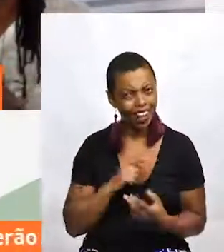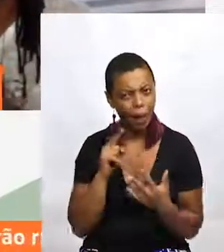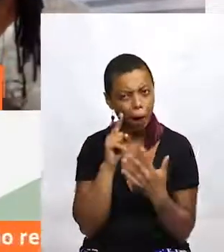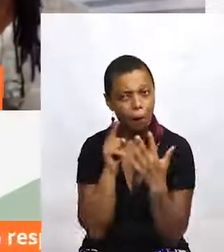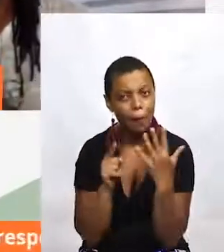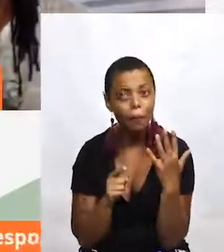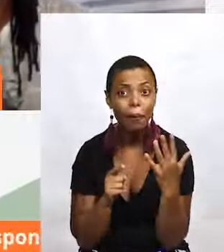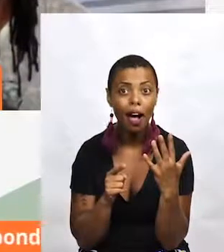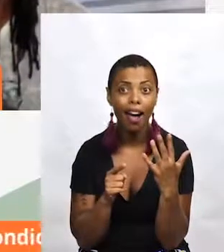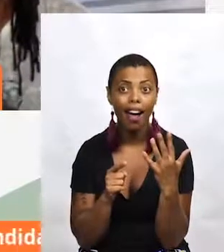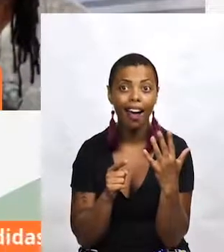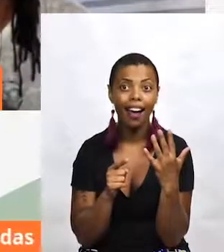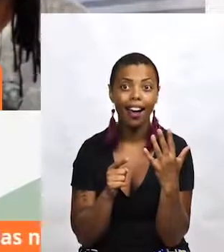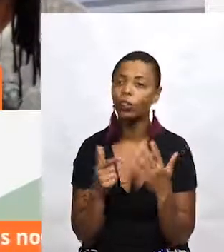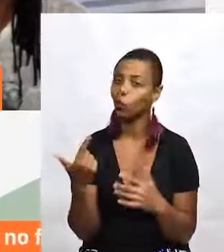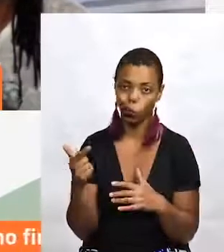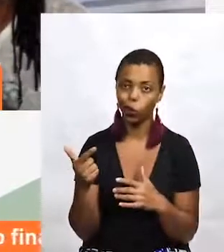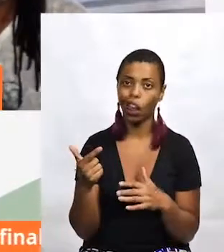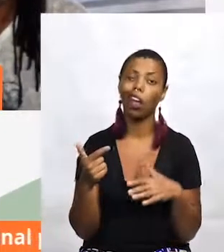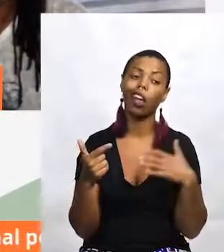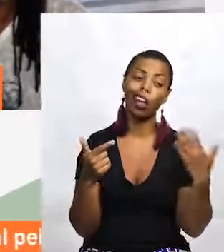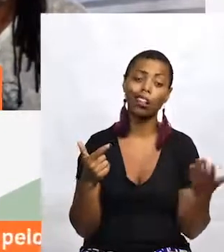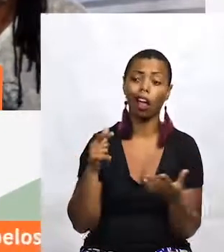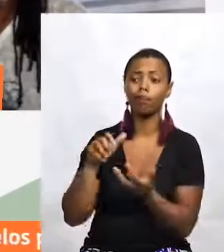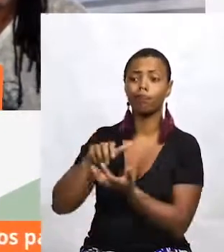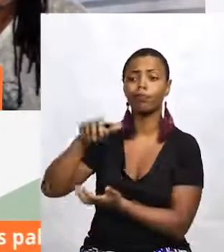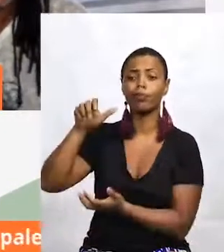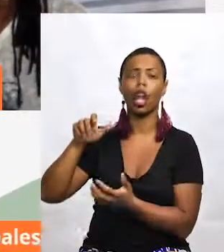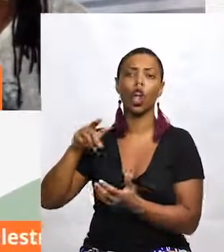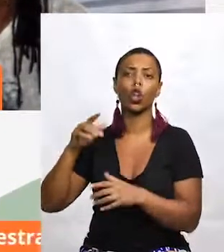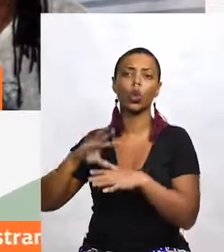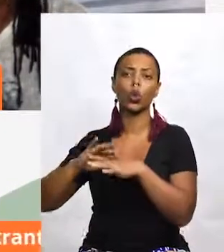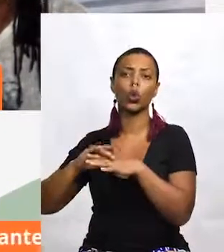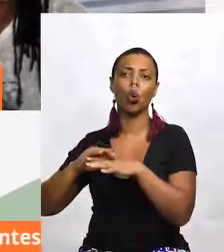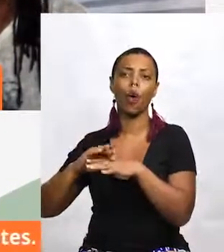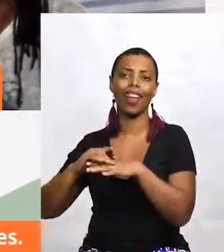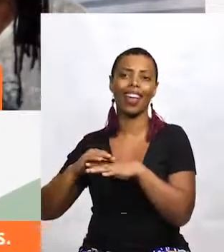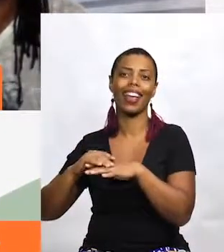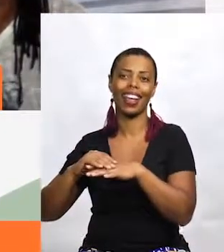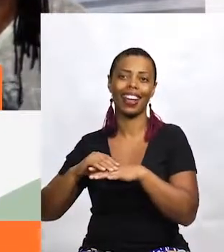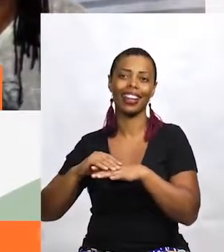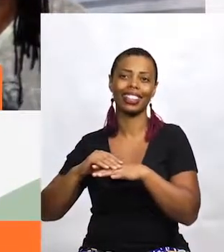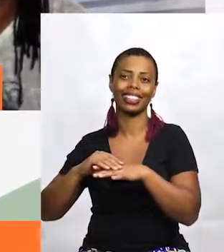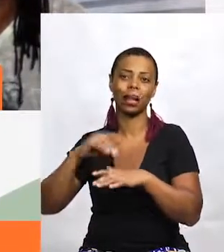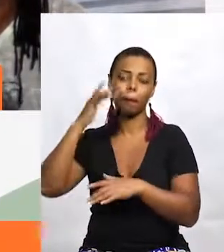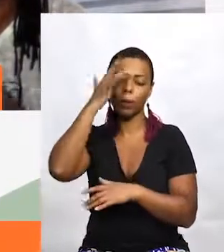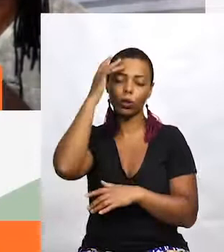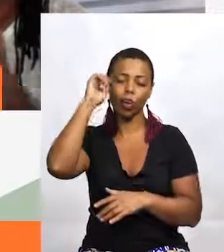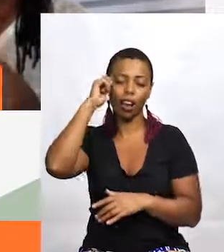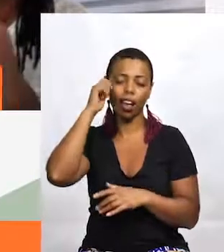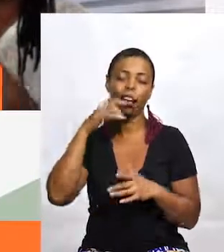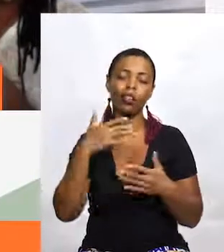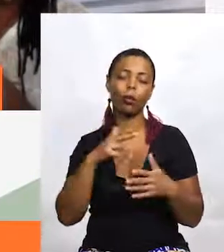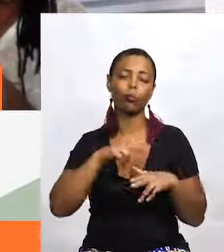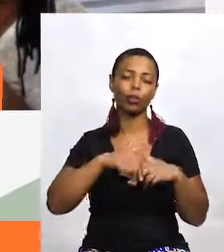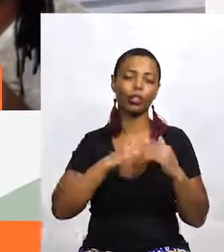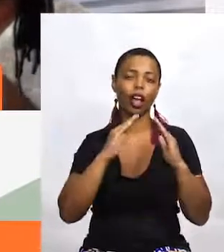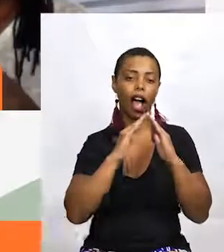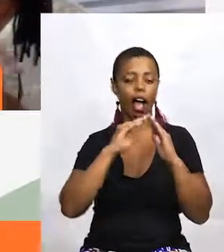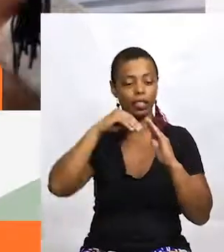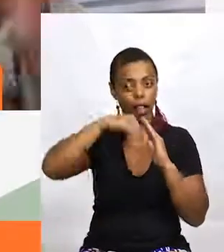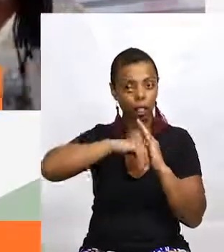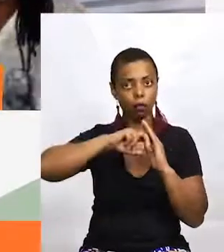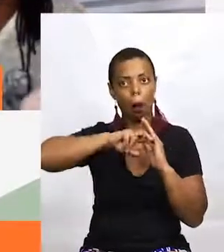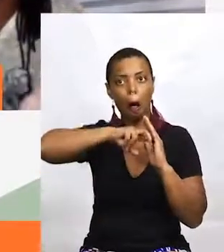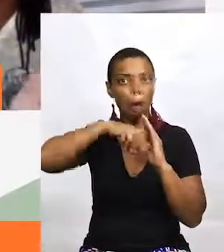trazer um acometimento maior para a saúde das pessoas idosas negras. Então, a queda, por si só, dentro de casa, acaba sendo um indicador indireto de